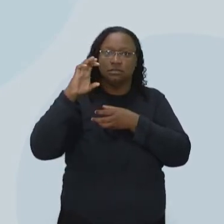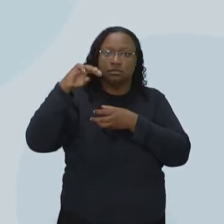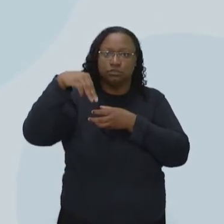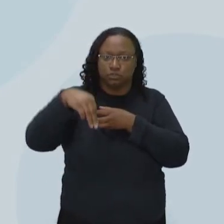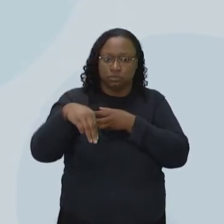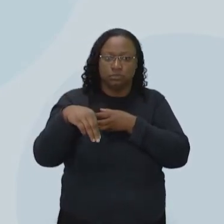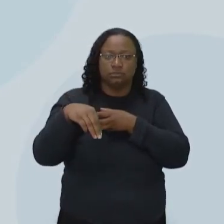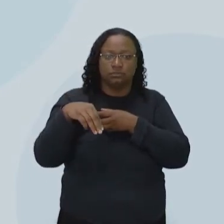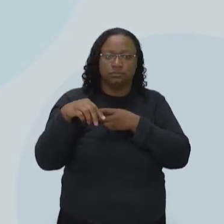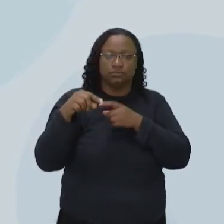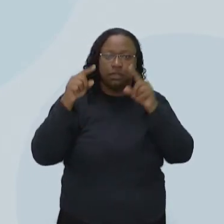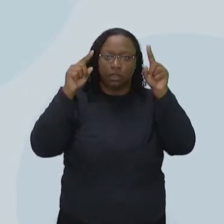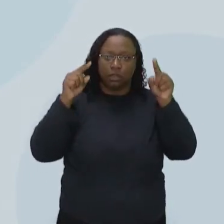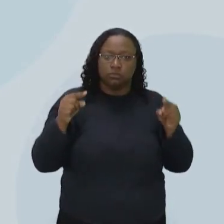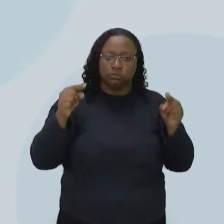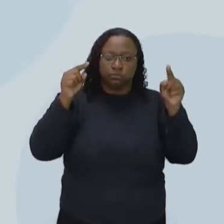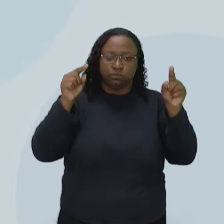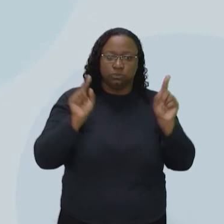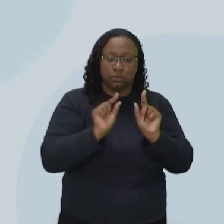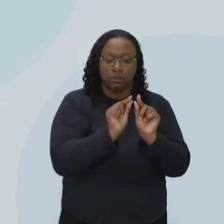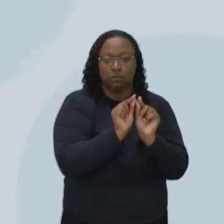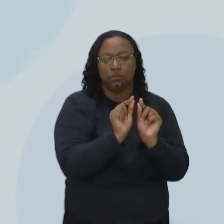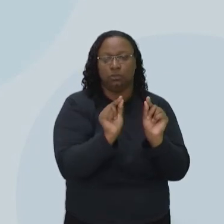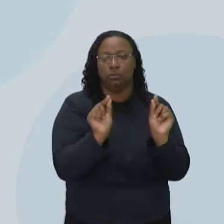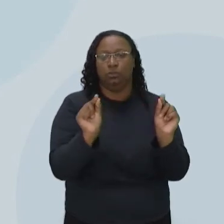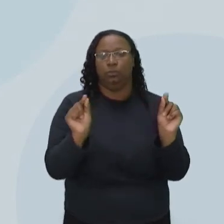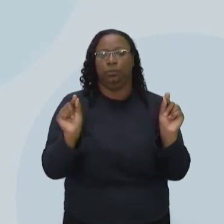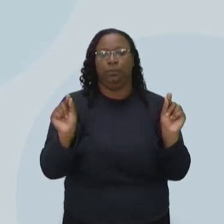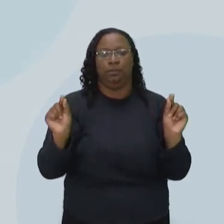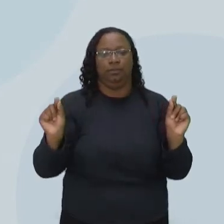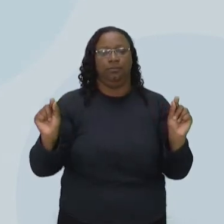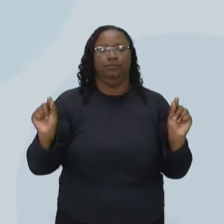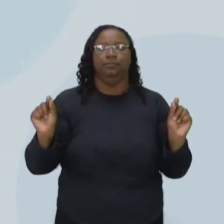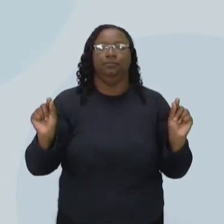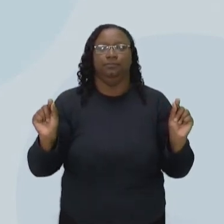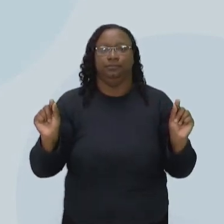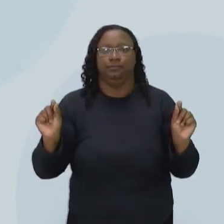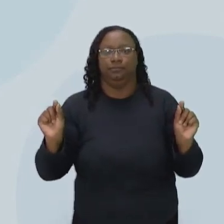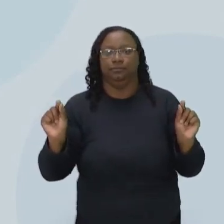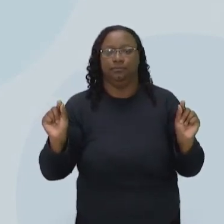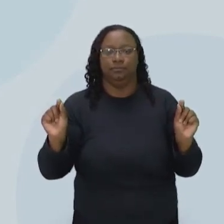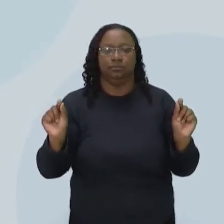esse comprimento aqui do círculo tem uma fórmula que é